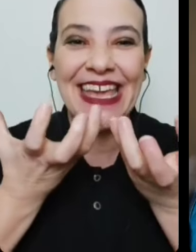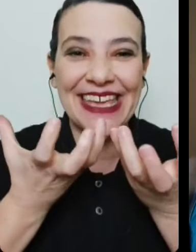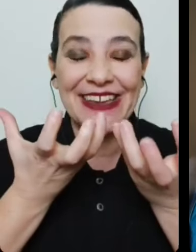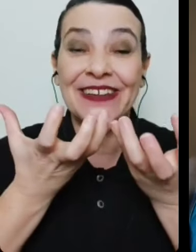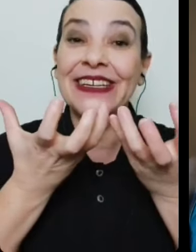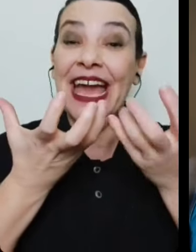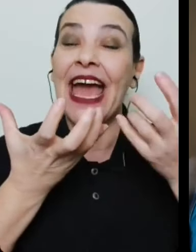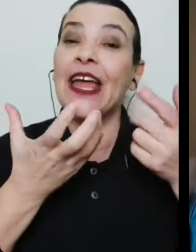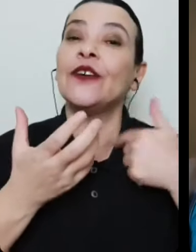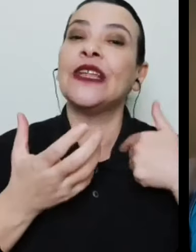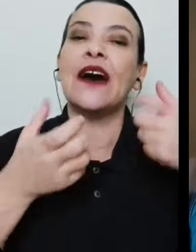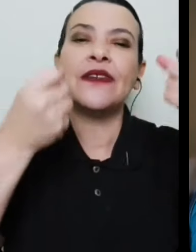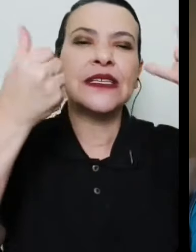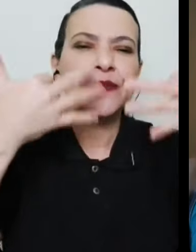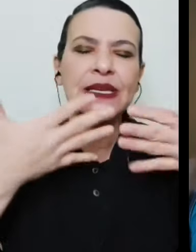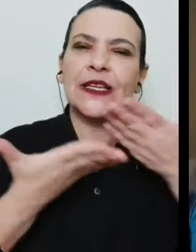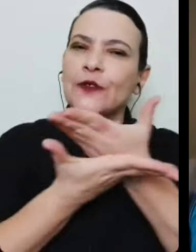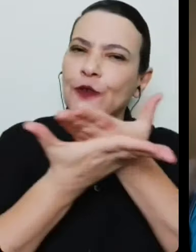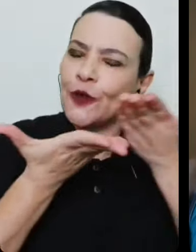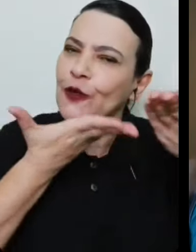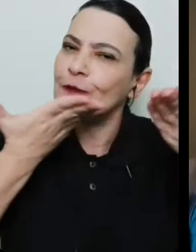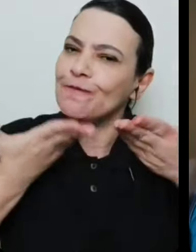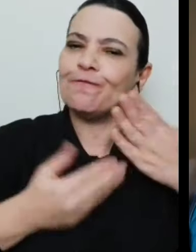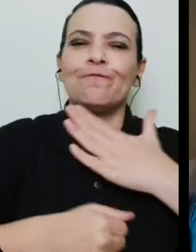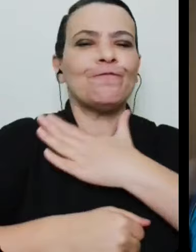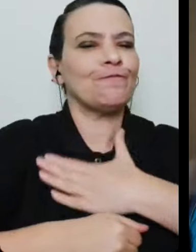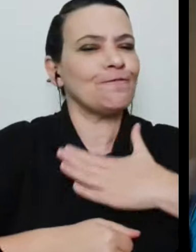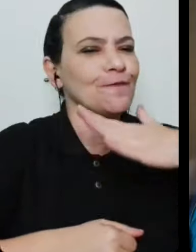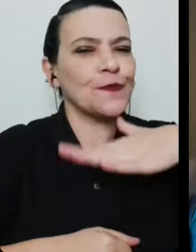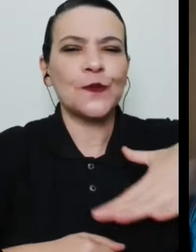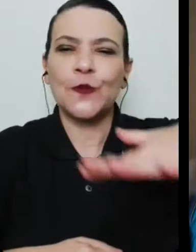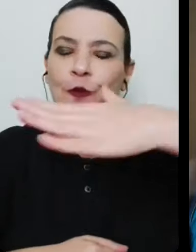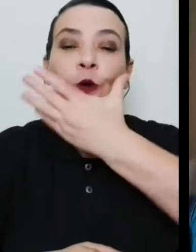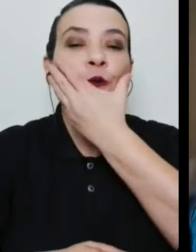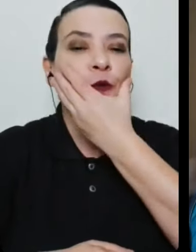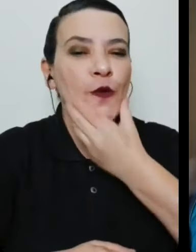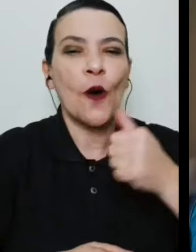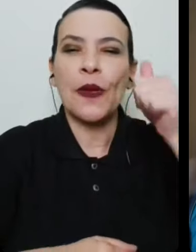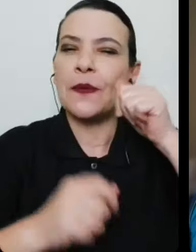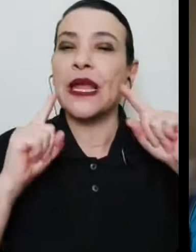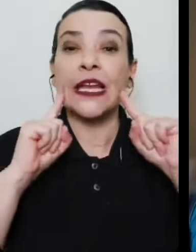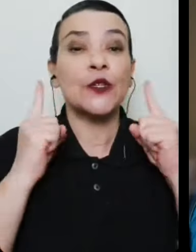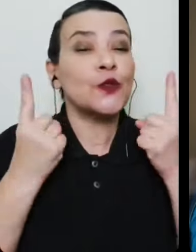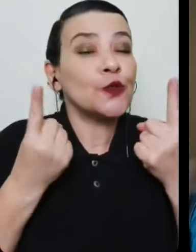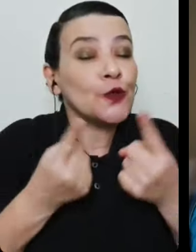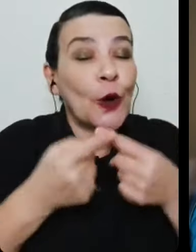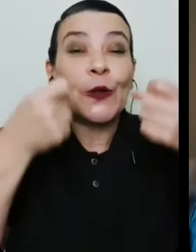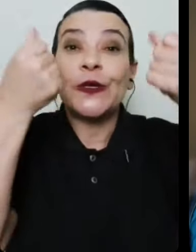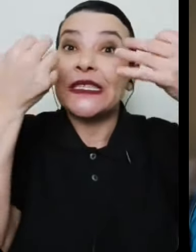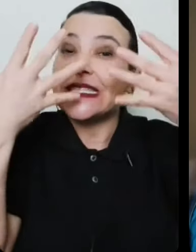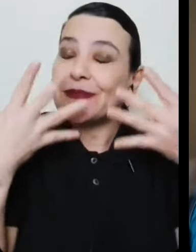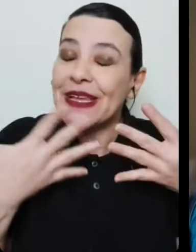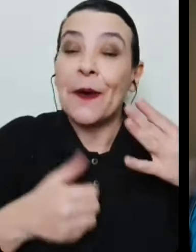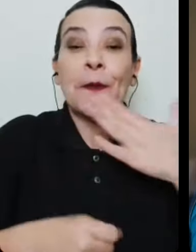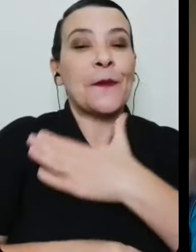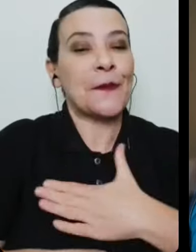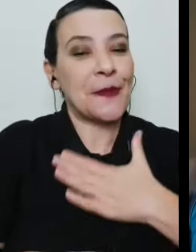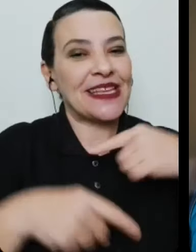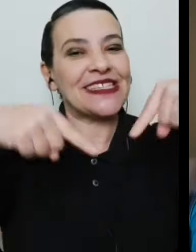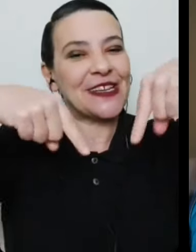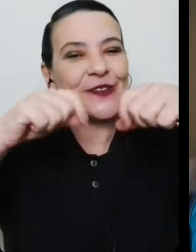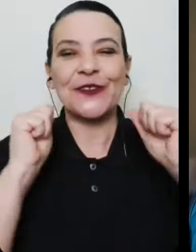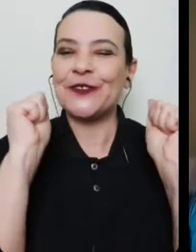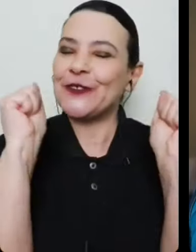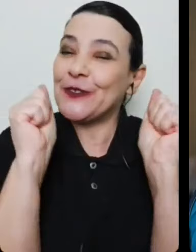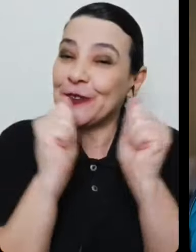estava aqui dando as boas-vindas a todos, todas e todes, né? Dizendo que vai ser um prazer, tenho certeza, para todos.